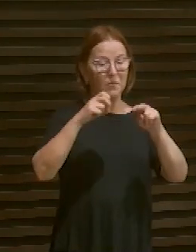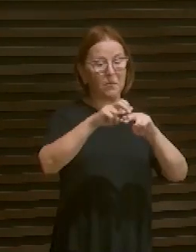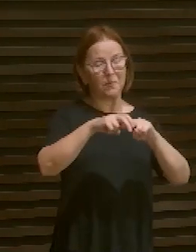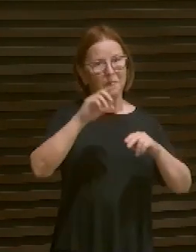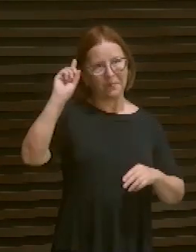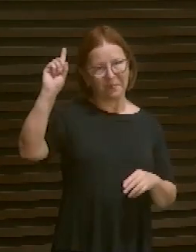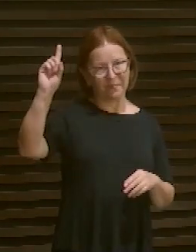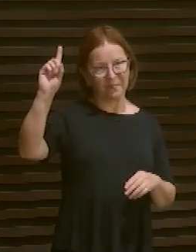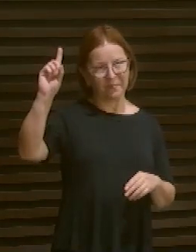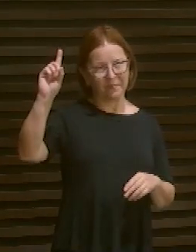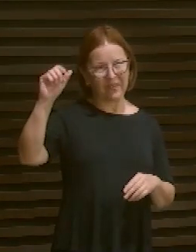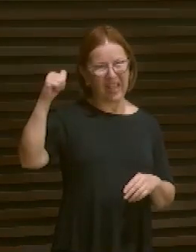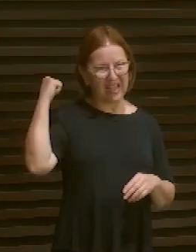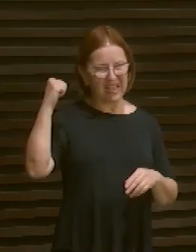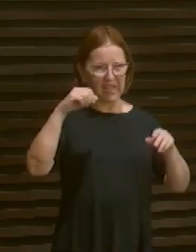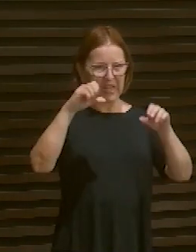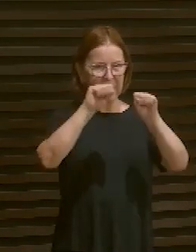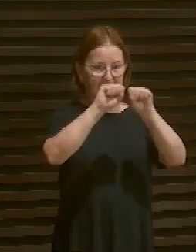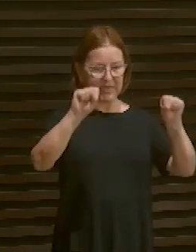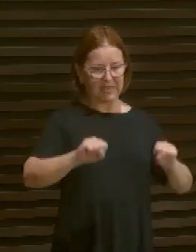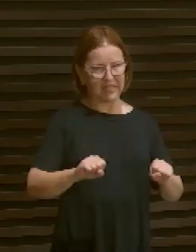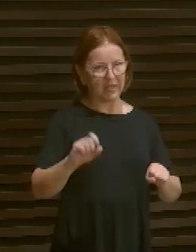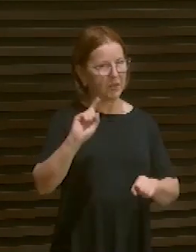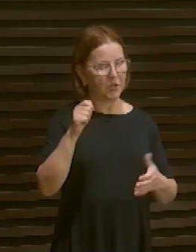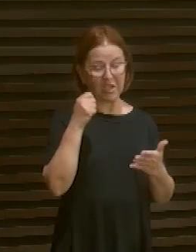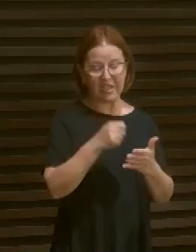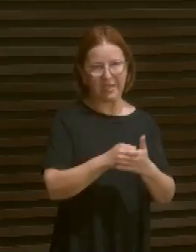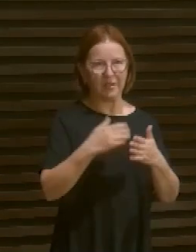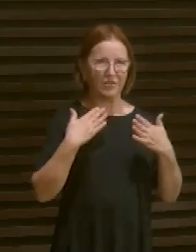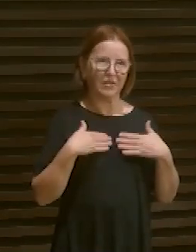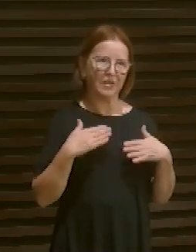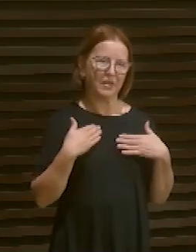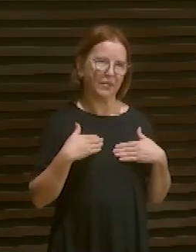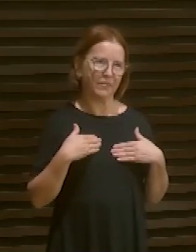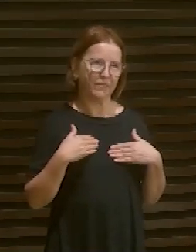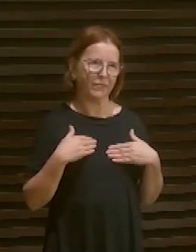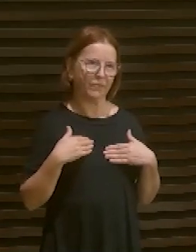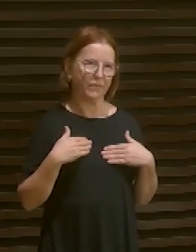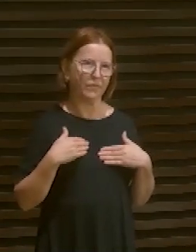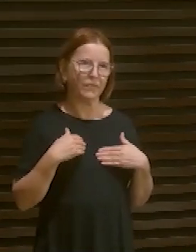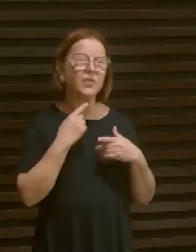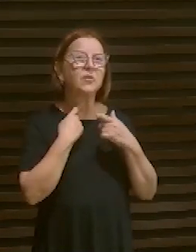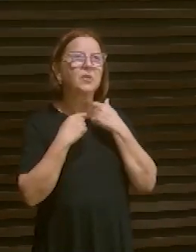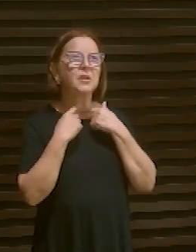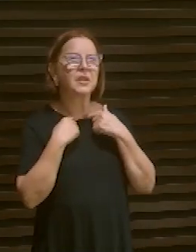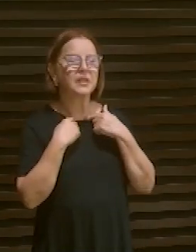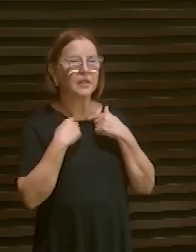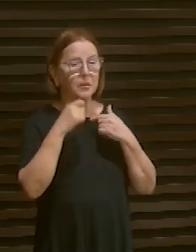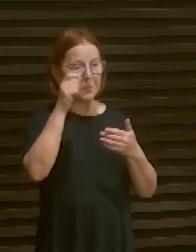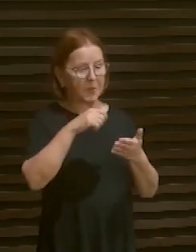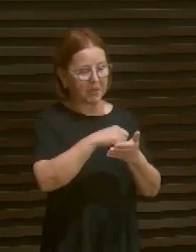Aquele sistema não garante o descanso. A intenção do autor é instruir